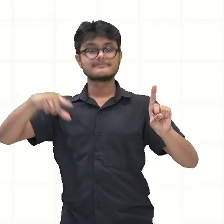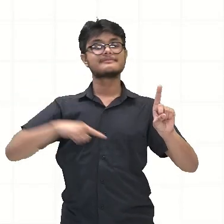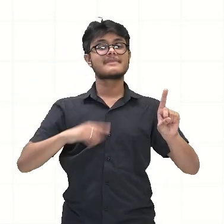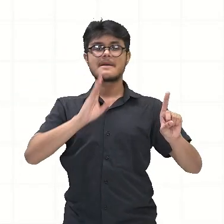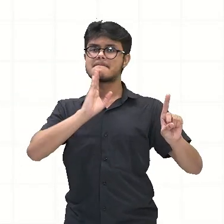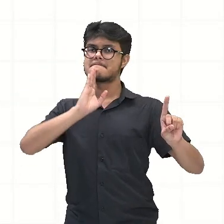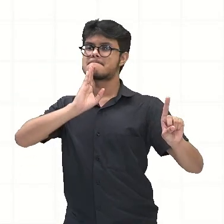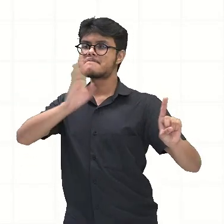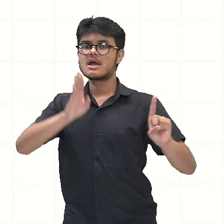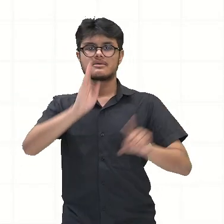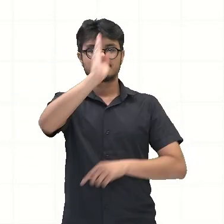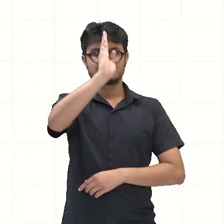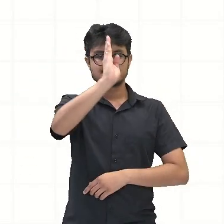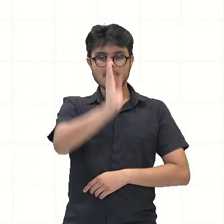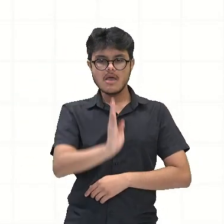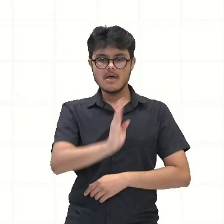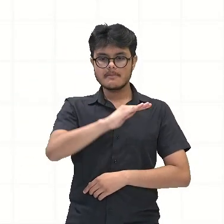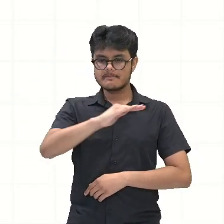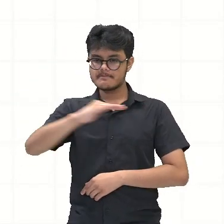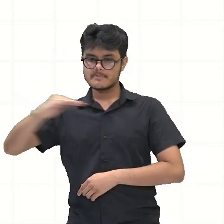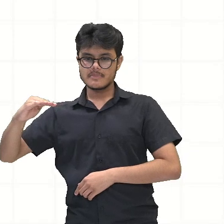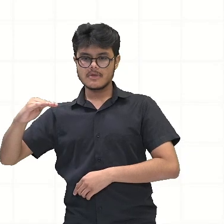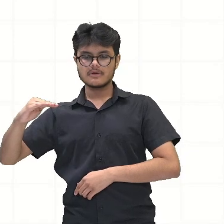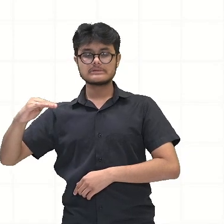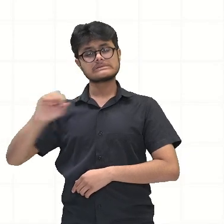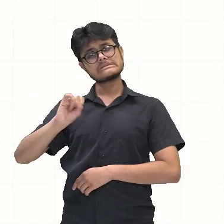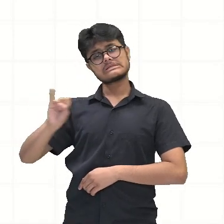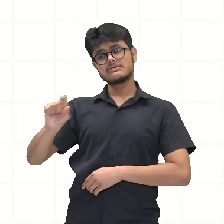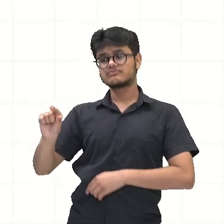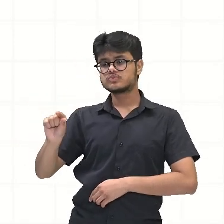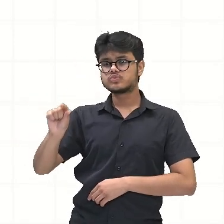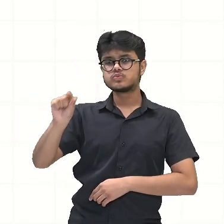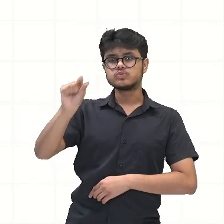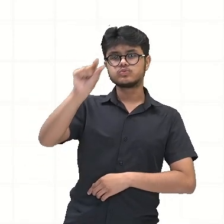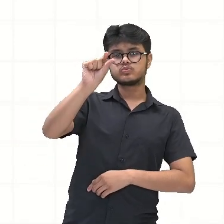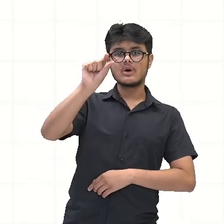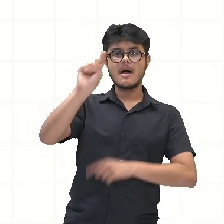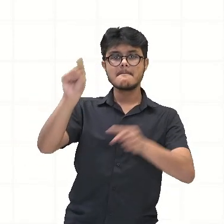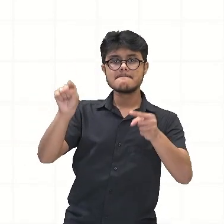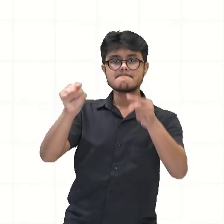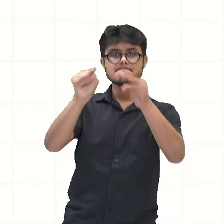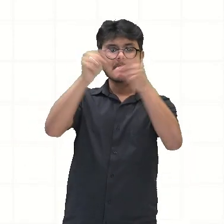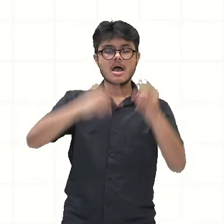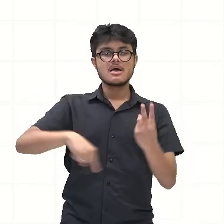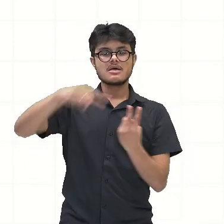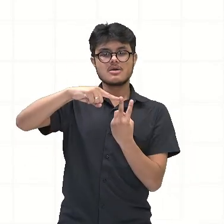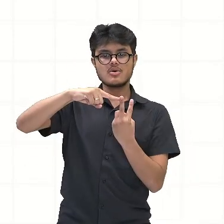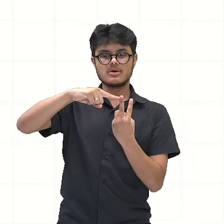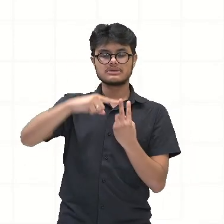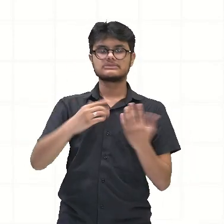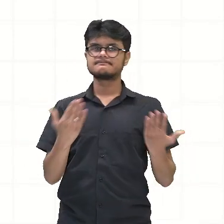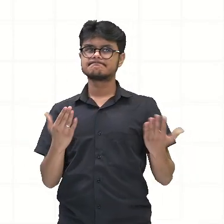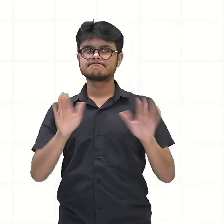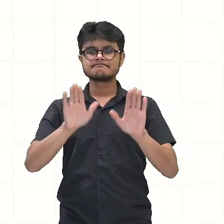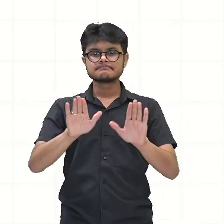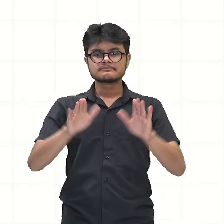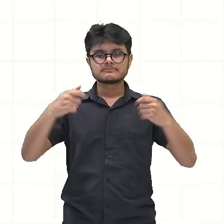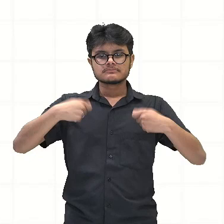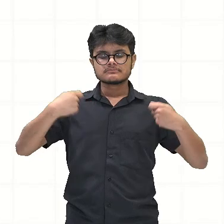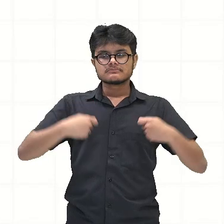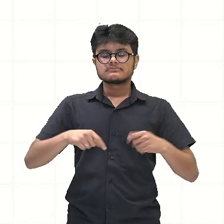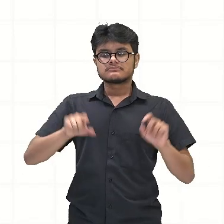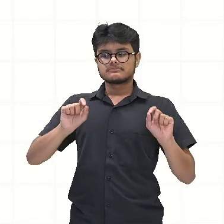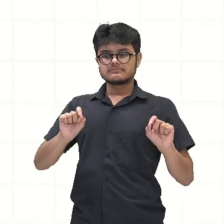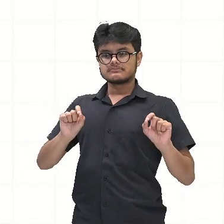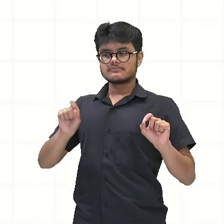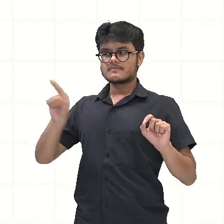plano cartesiano, né? Então, quando eu quero descobrir as raízes de uma função quadrática, eu vou estar querendo